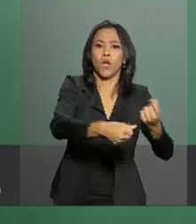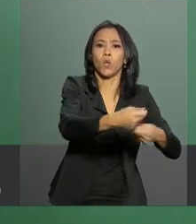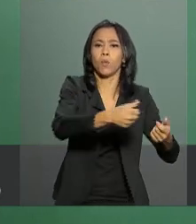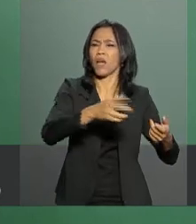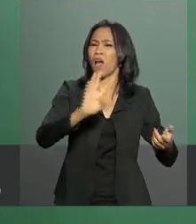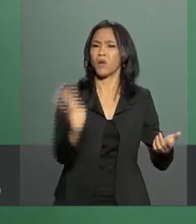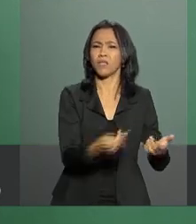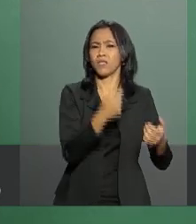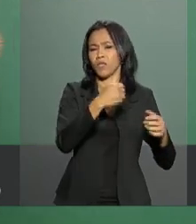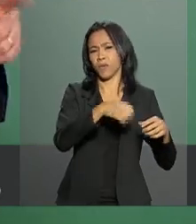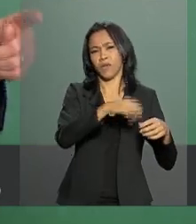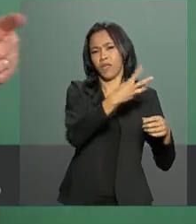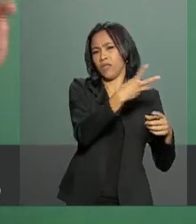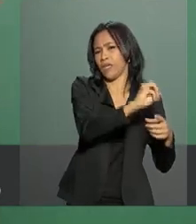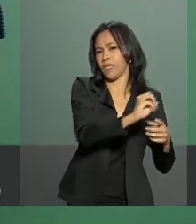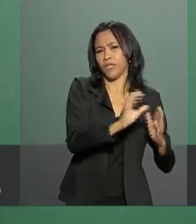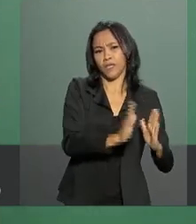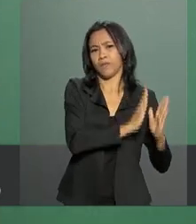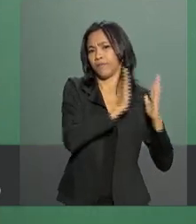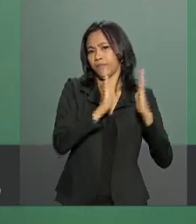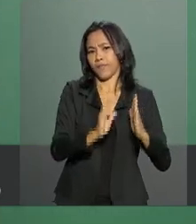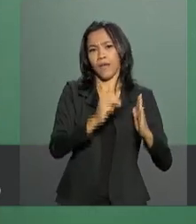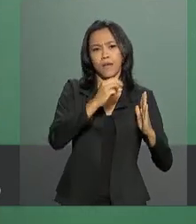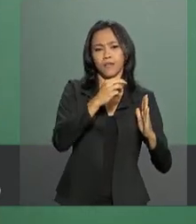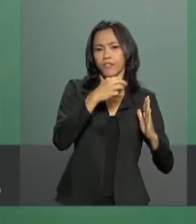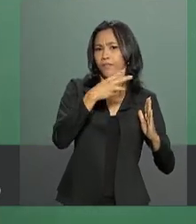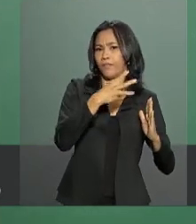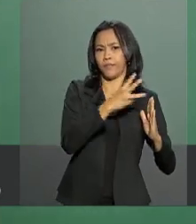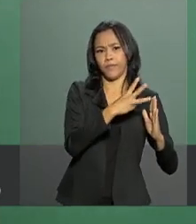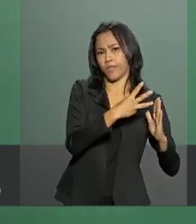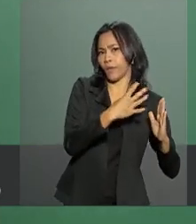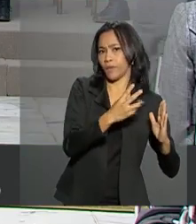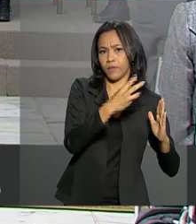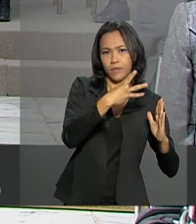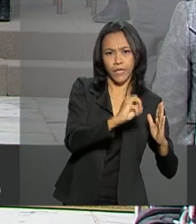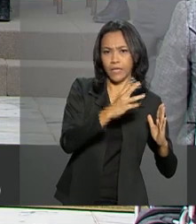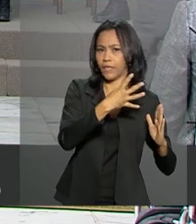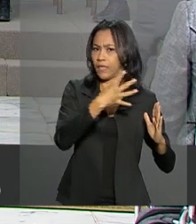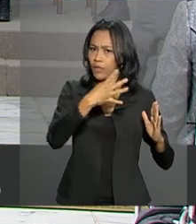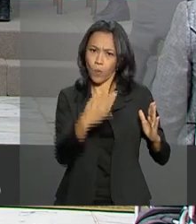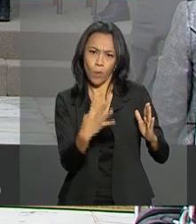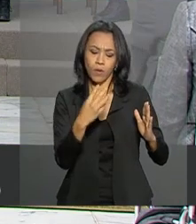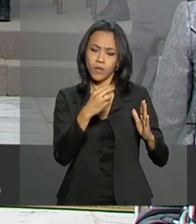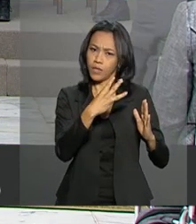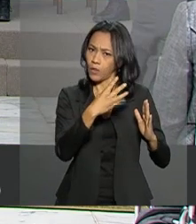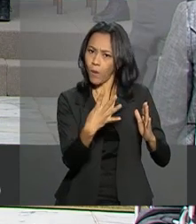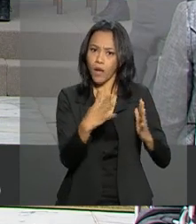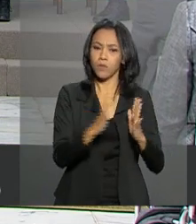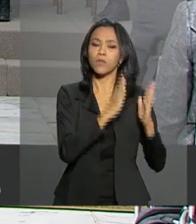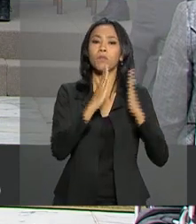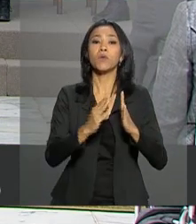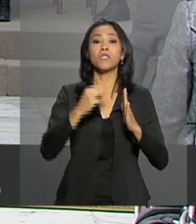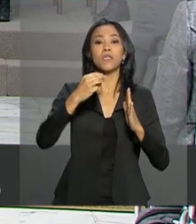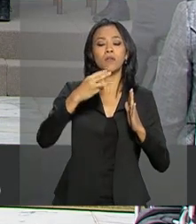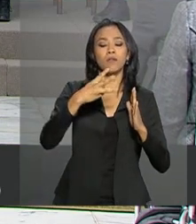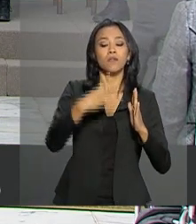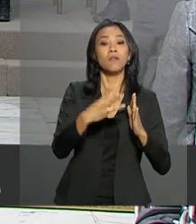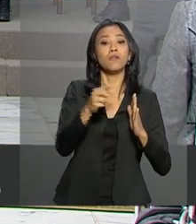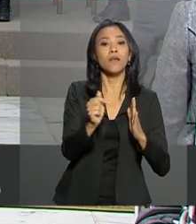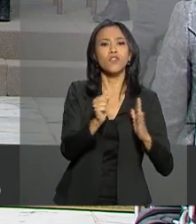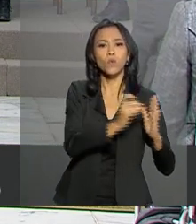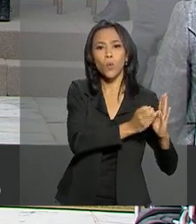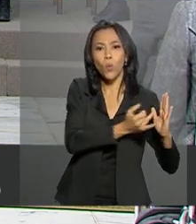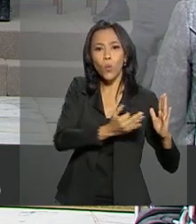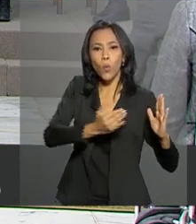91 30 10 em de 30 a 34 foi assim 3437 tô falando e se com os profissionais de